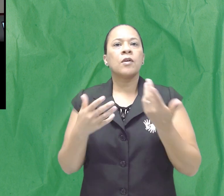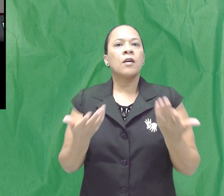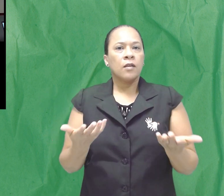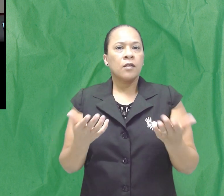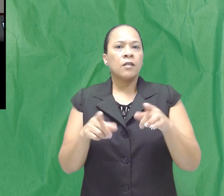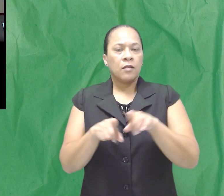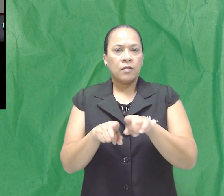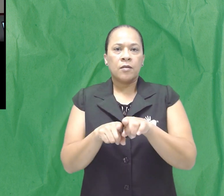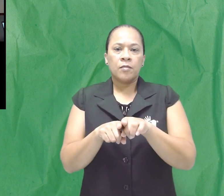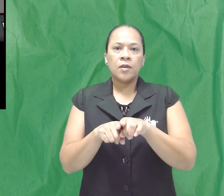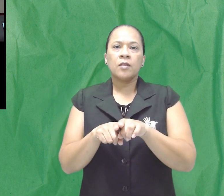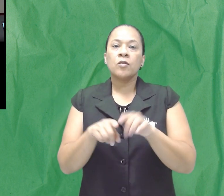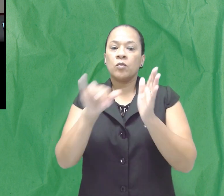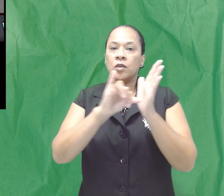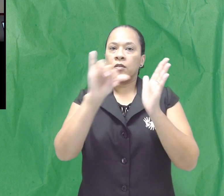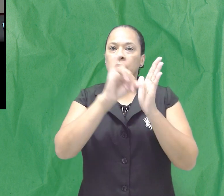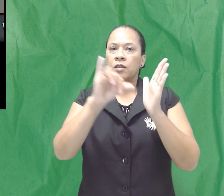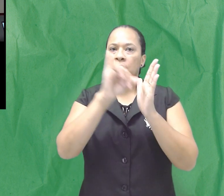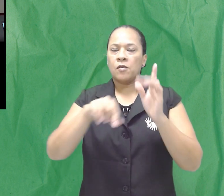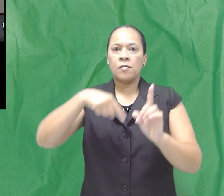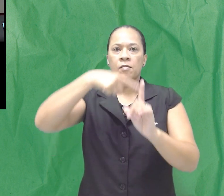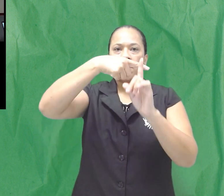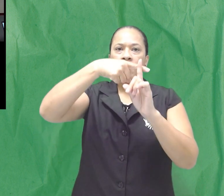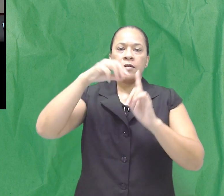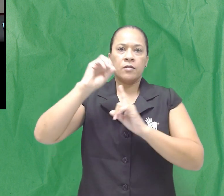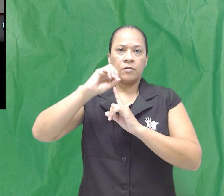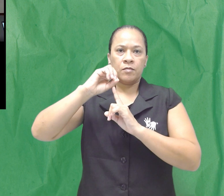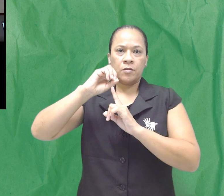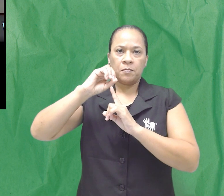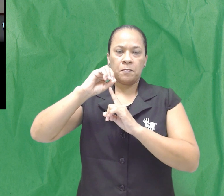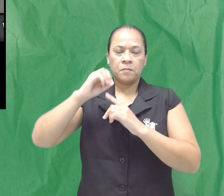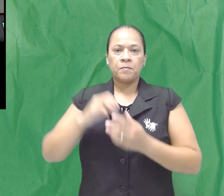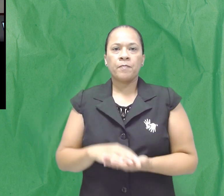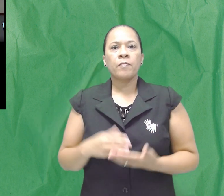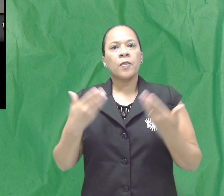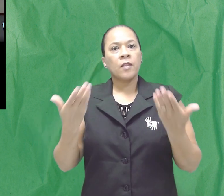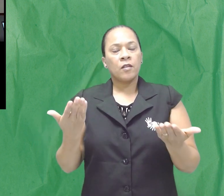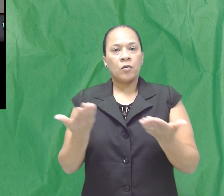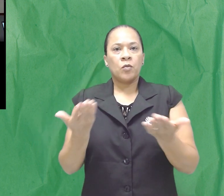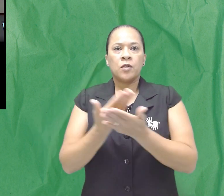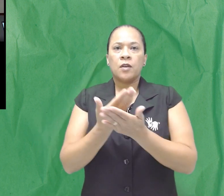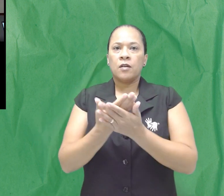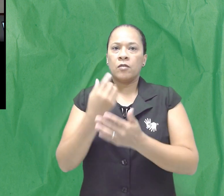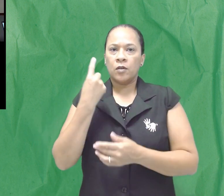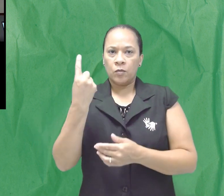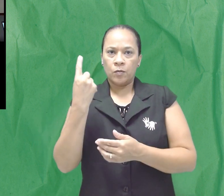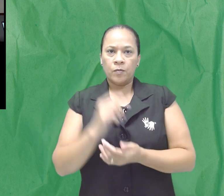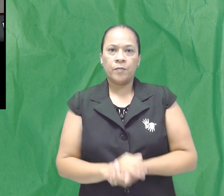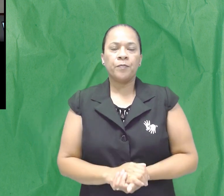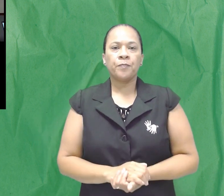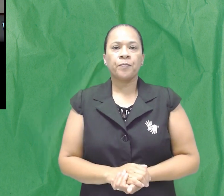do edital Mais IFMG. Né. Na nossa videoaula 1,